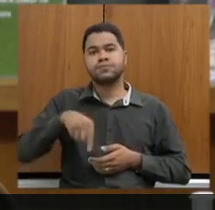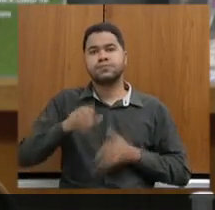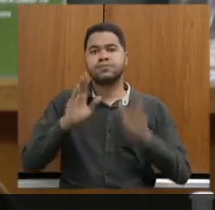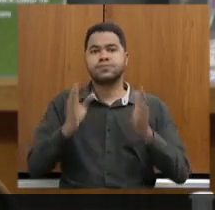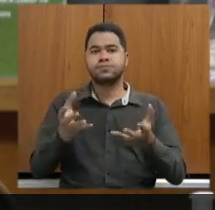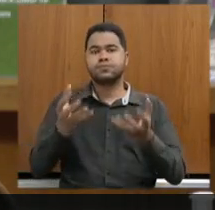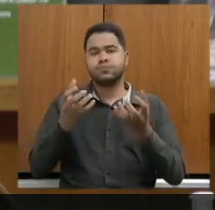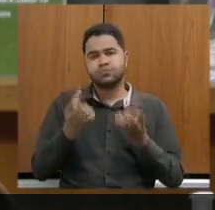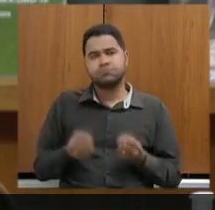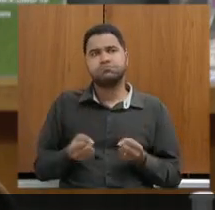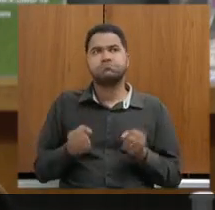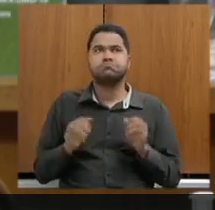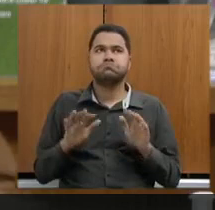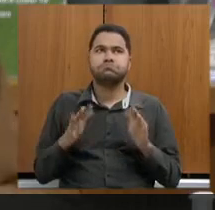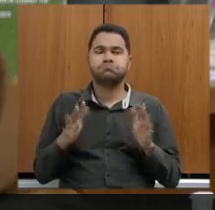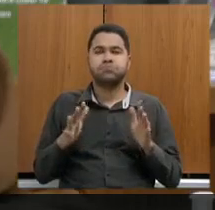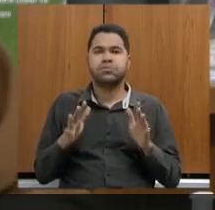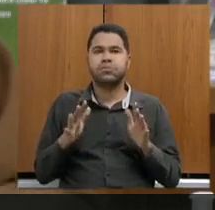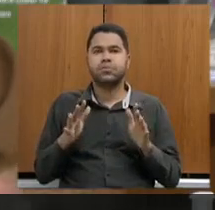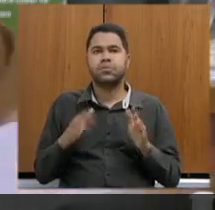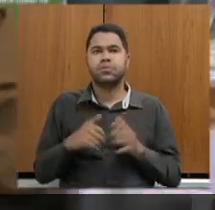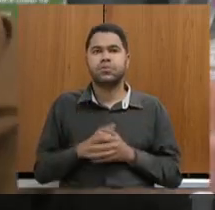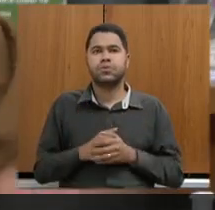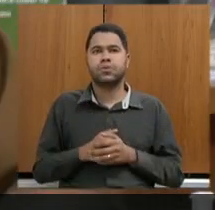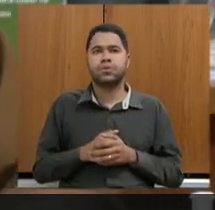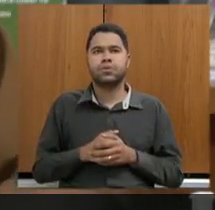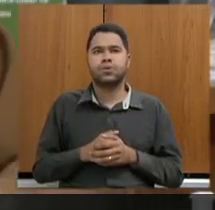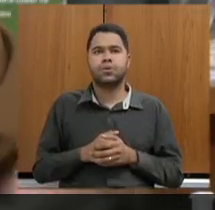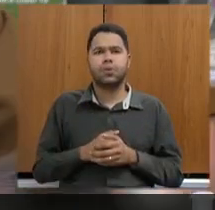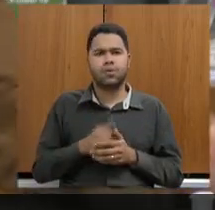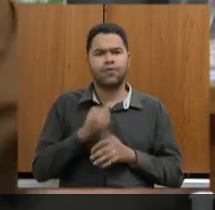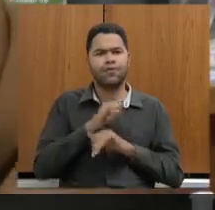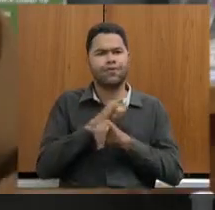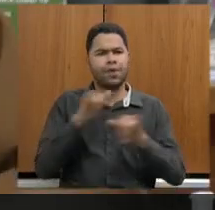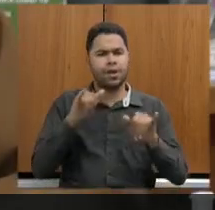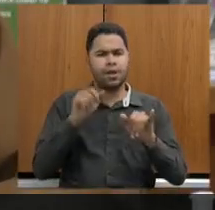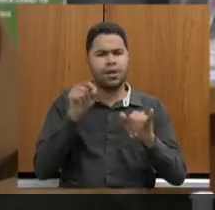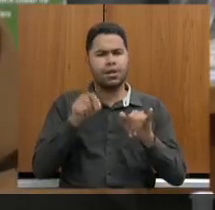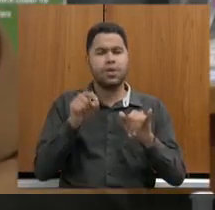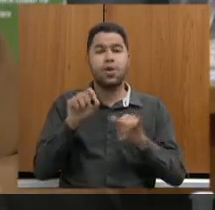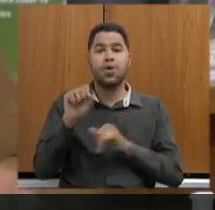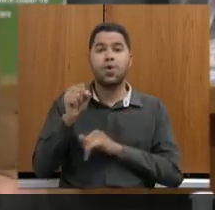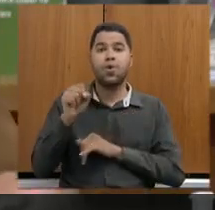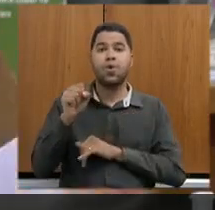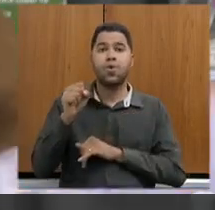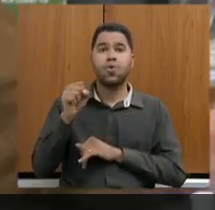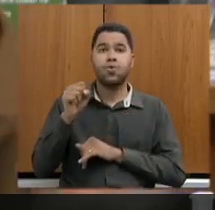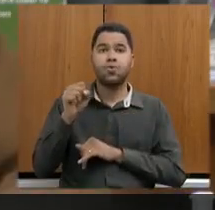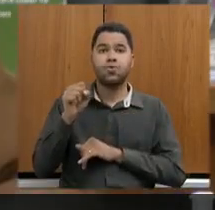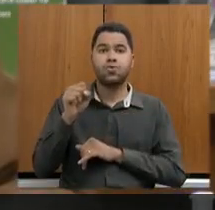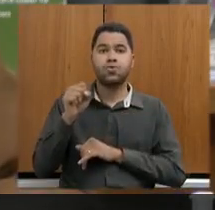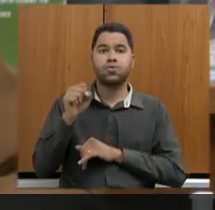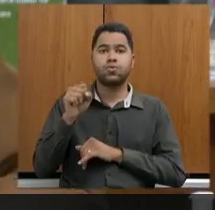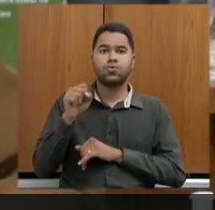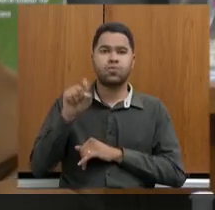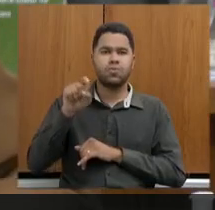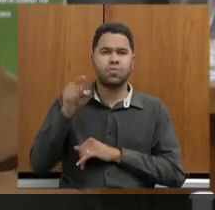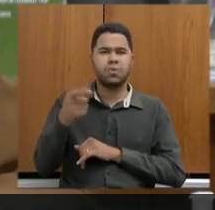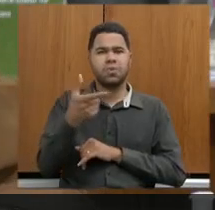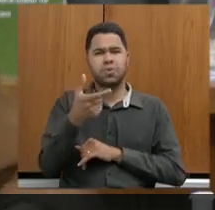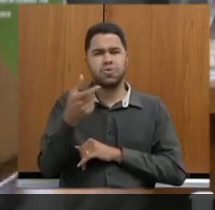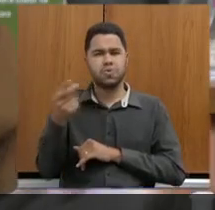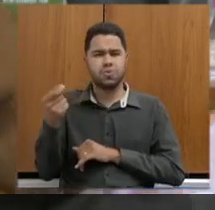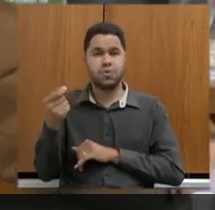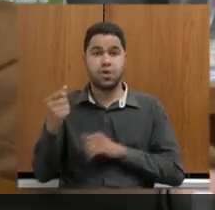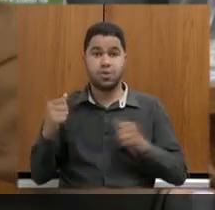recebemos em torno de oito eu até tinha aceitado mas tá aqui ó oito mil e duzentos